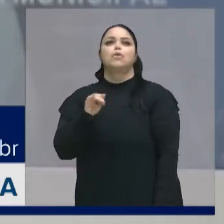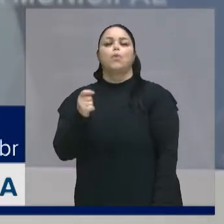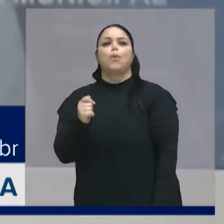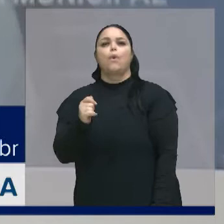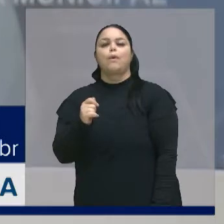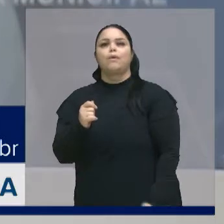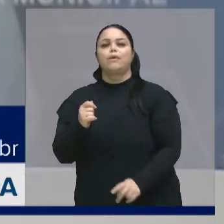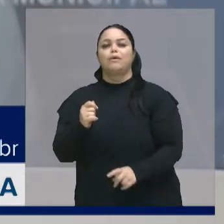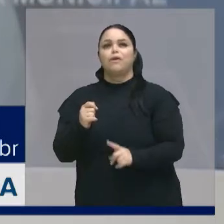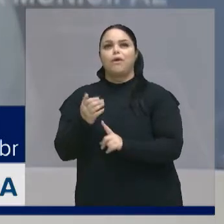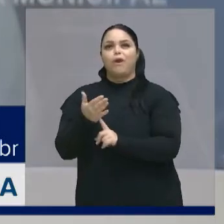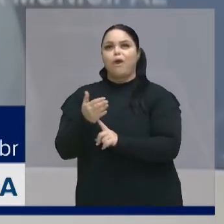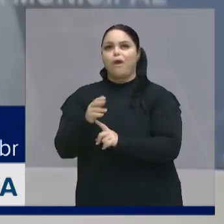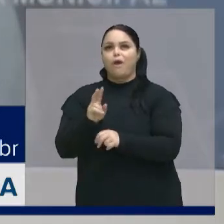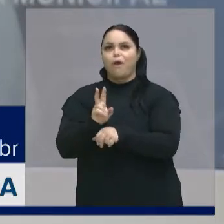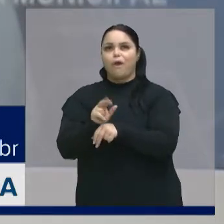agradeceu